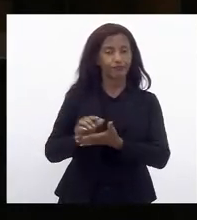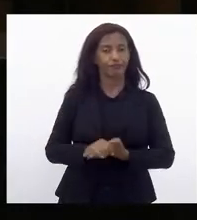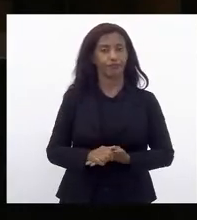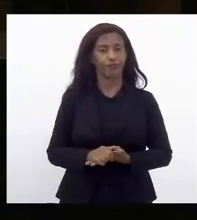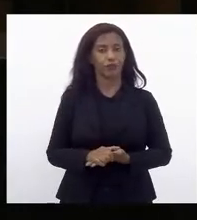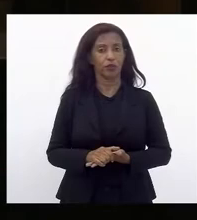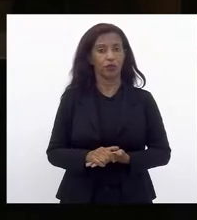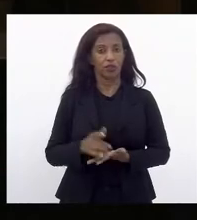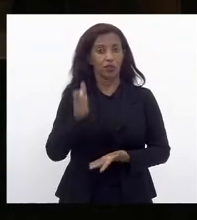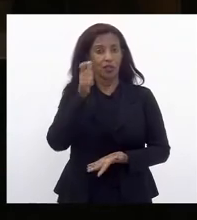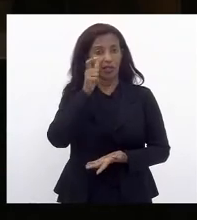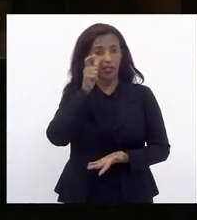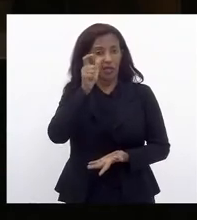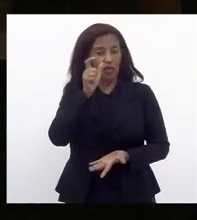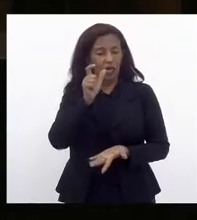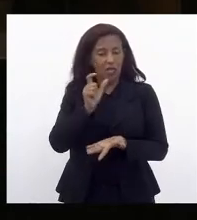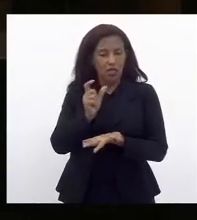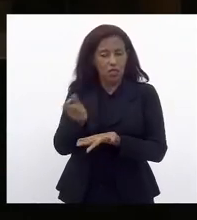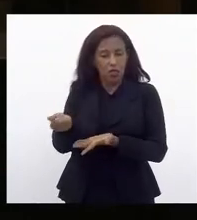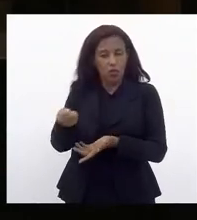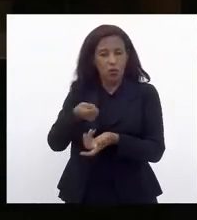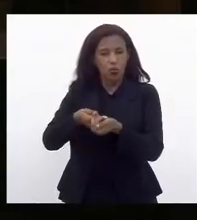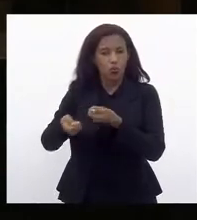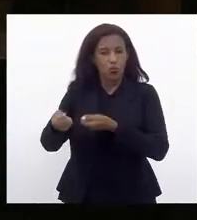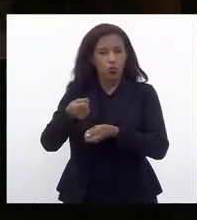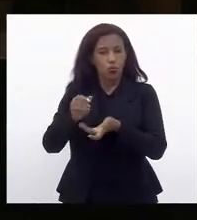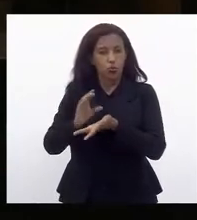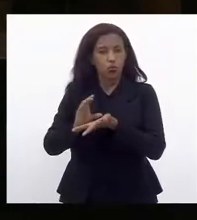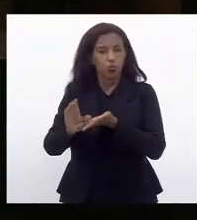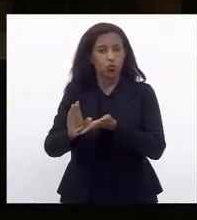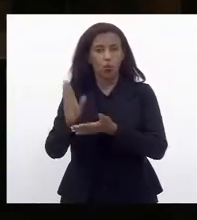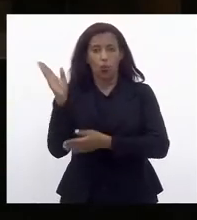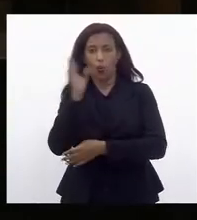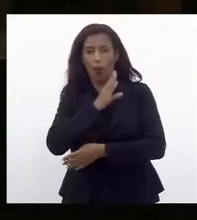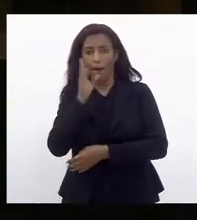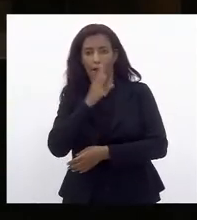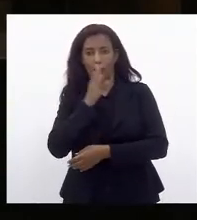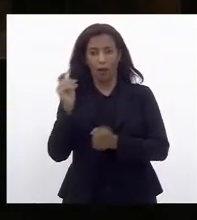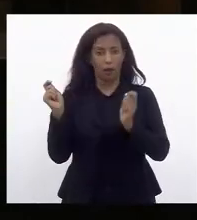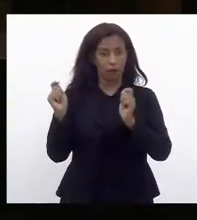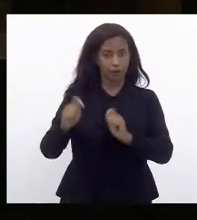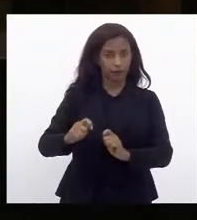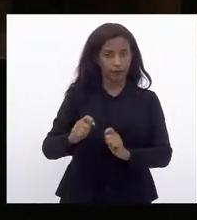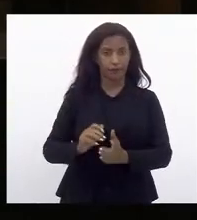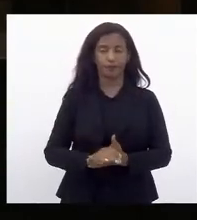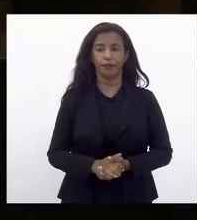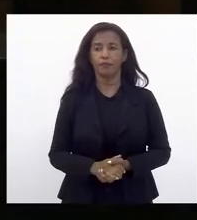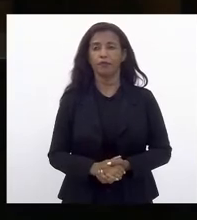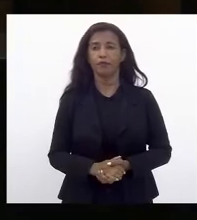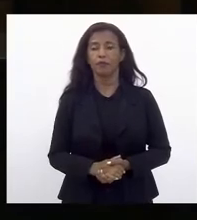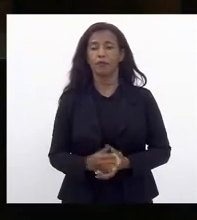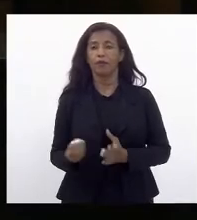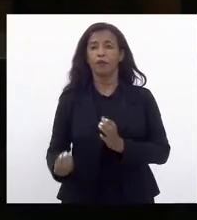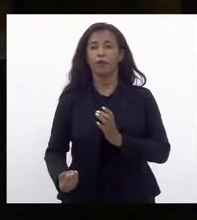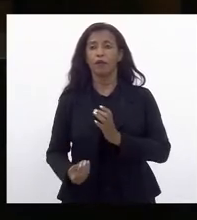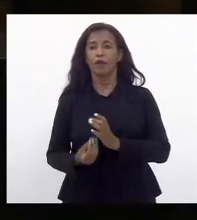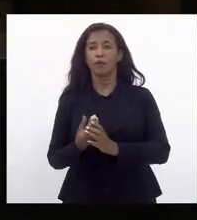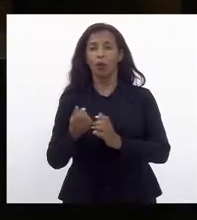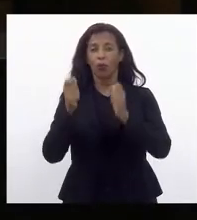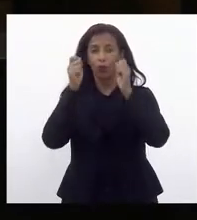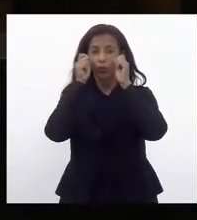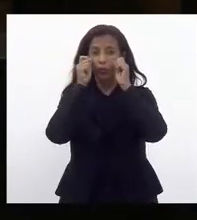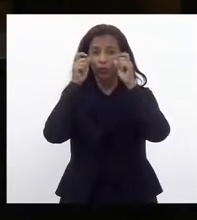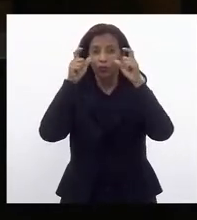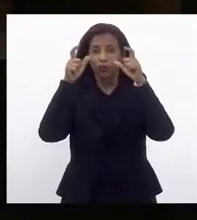de lucro fácil, farto e o mais rápido possível, criou o olho